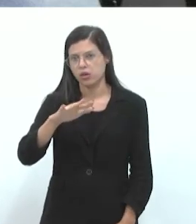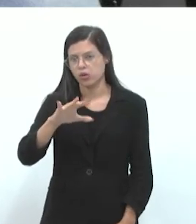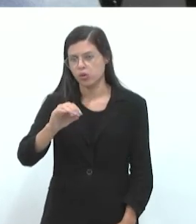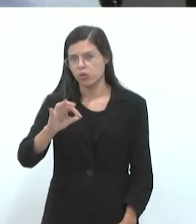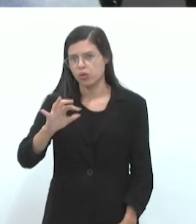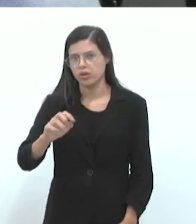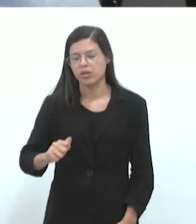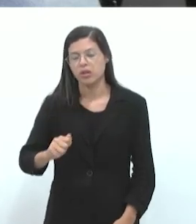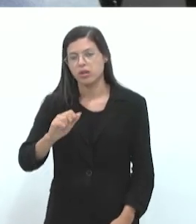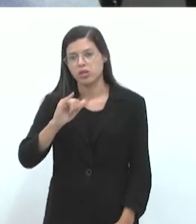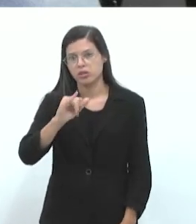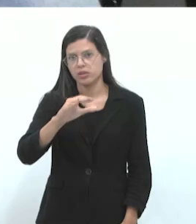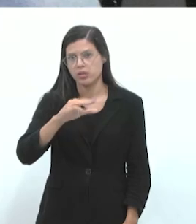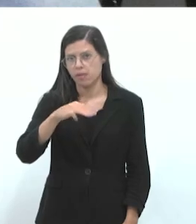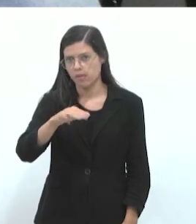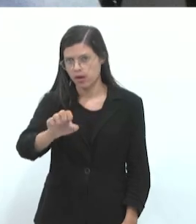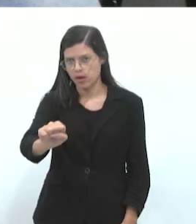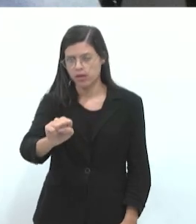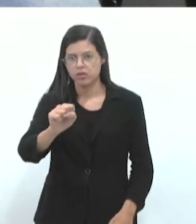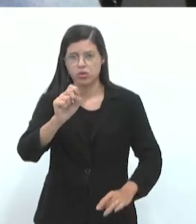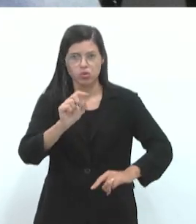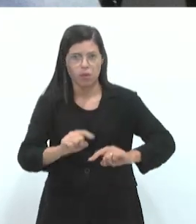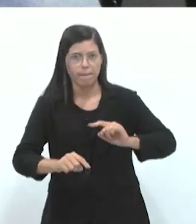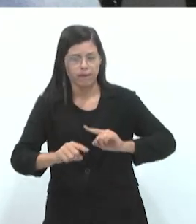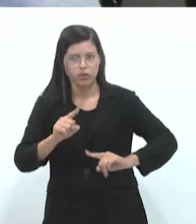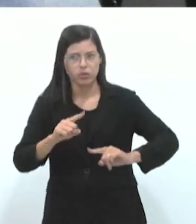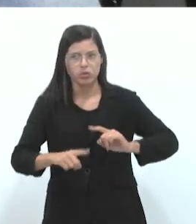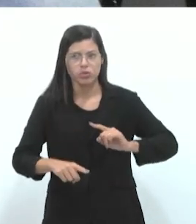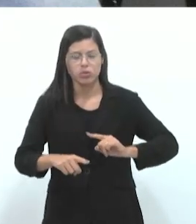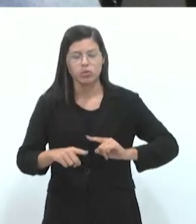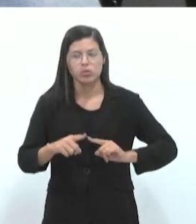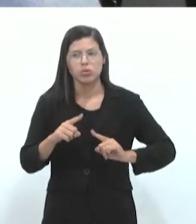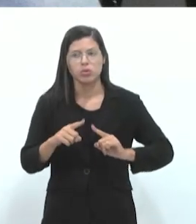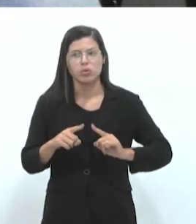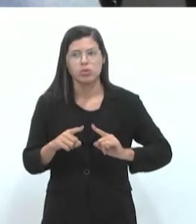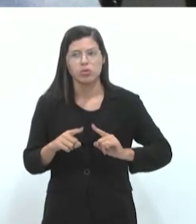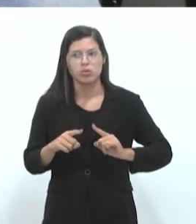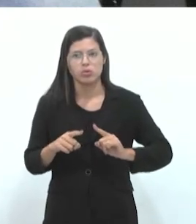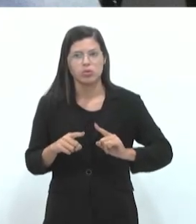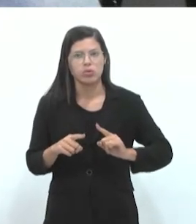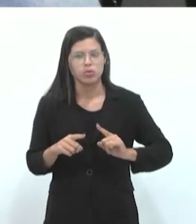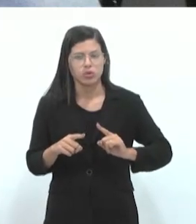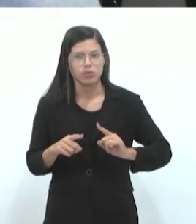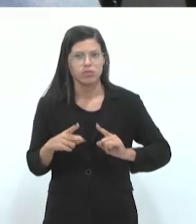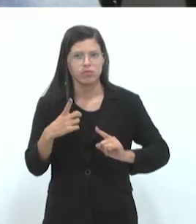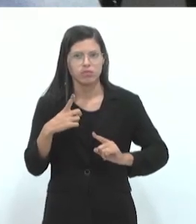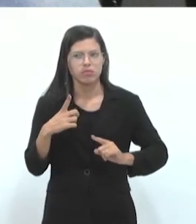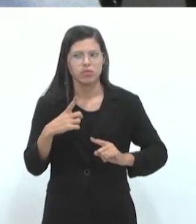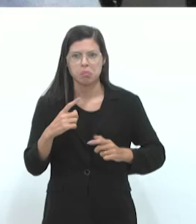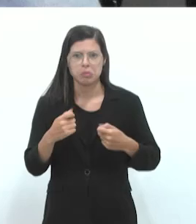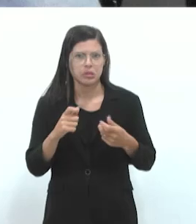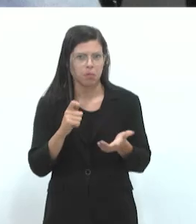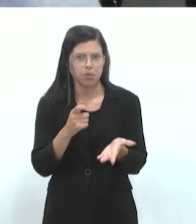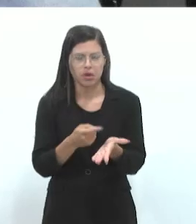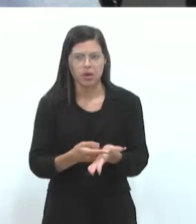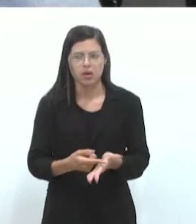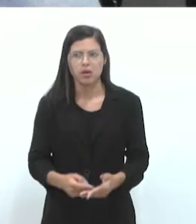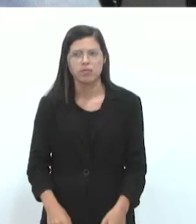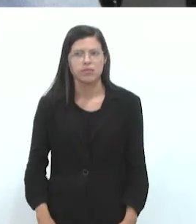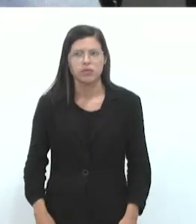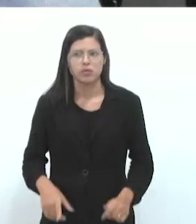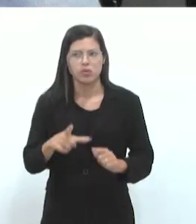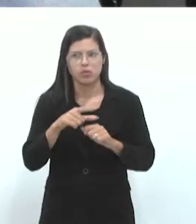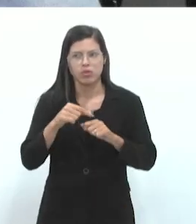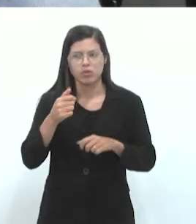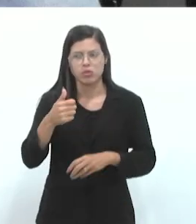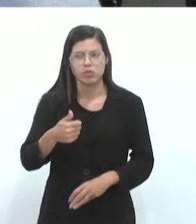dos produtos que especifica, bem como os que ficam isentos. E exatamente o artigo 1º